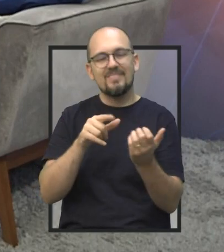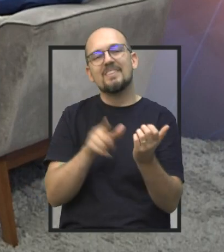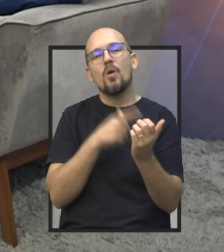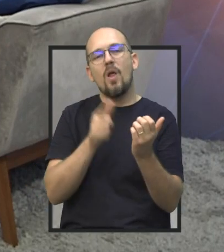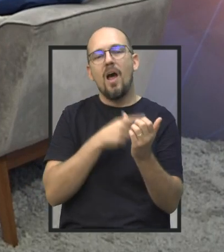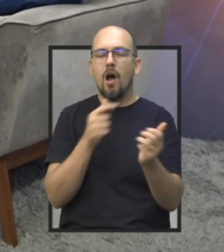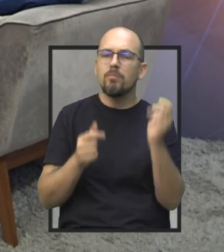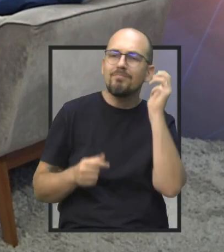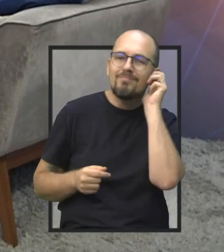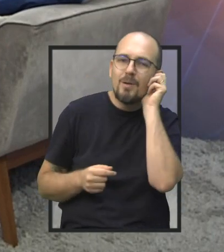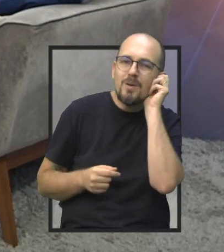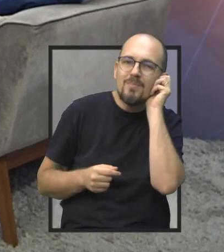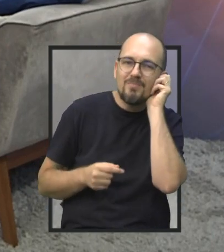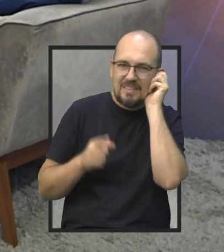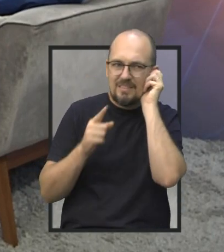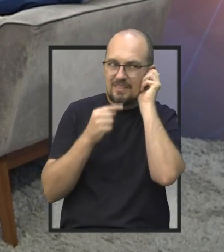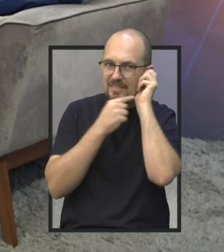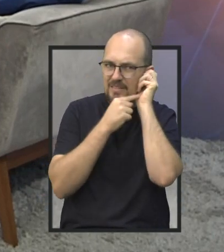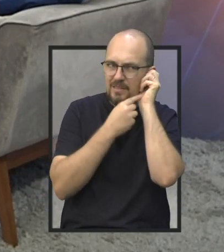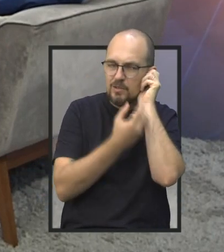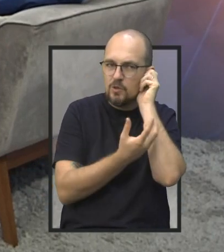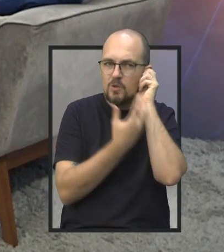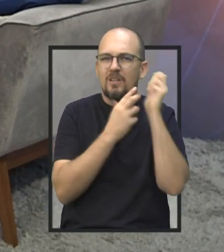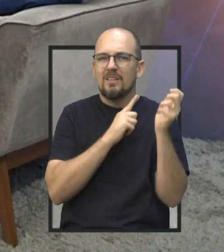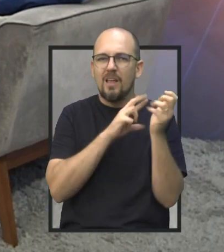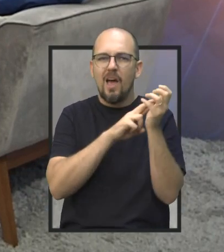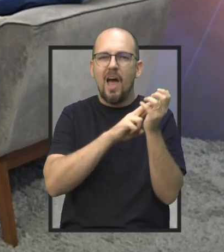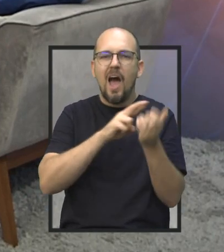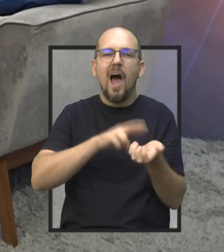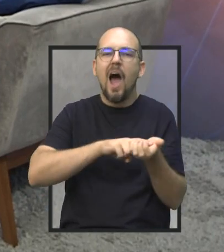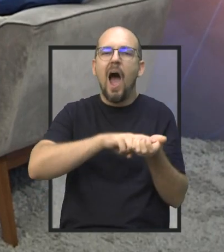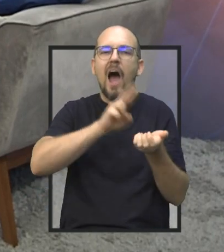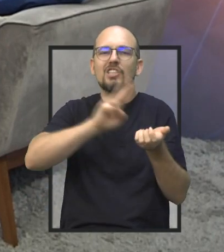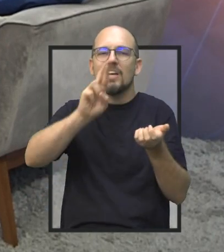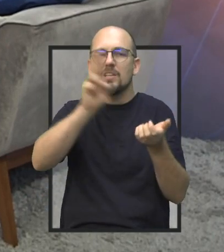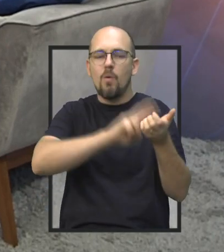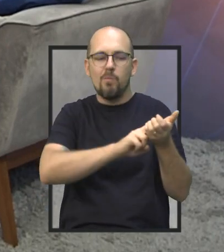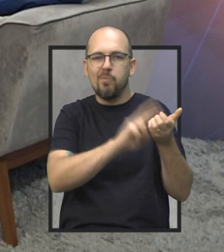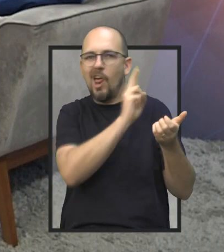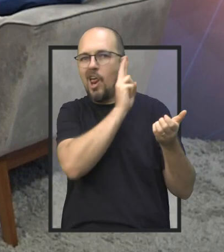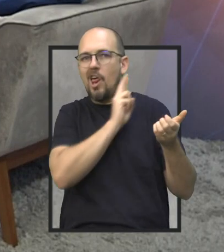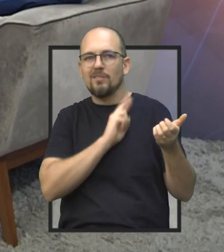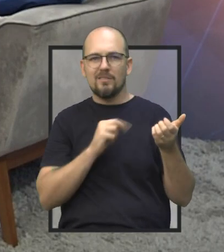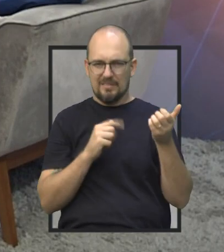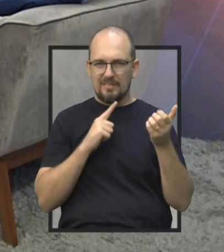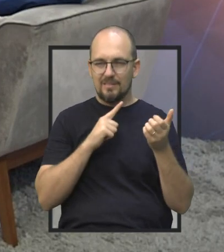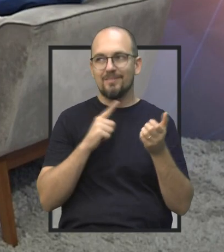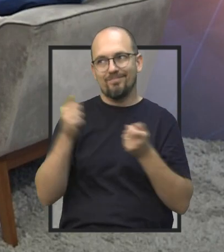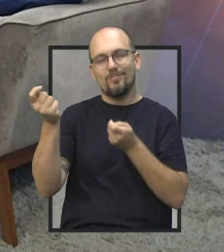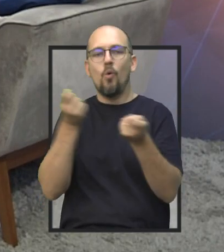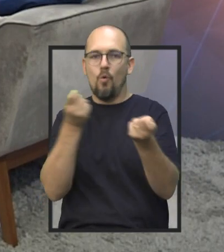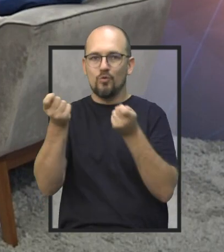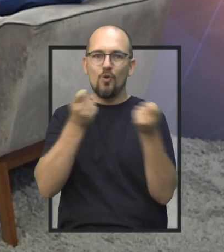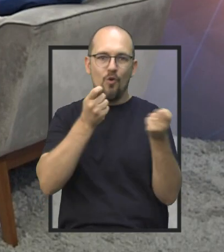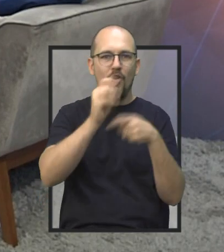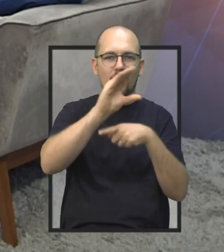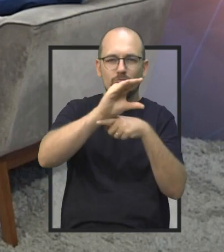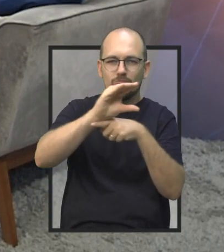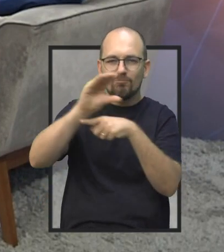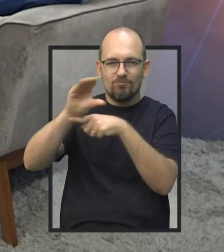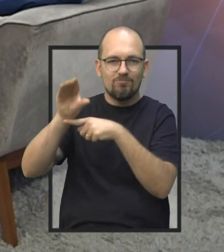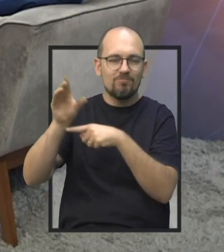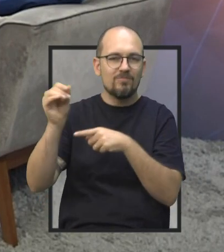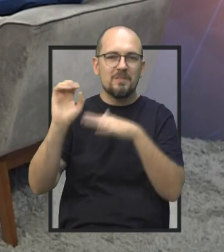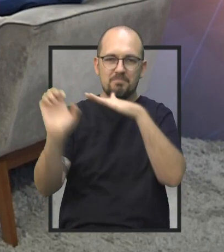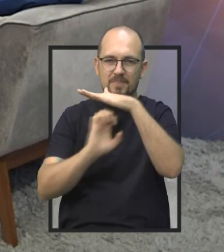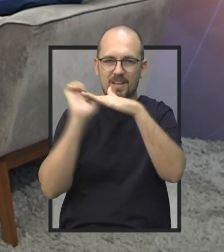desmistificar. Ele tem a radiação, apesar de ter o controle das agências reguladoras, mas a radiação do celular, muitos